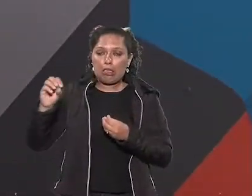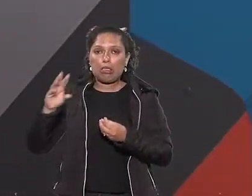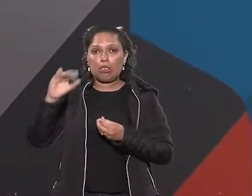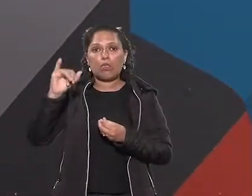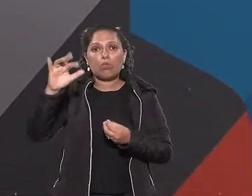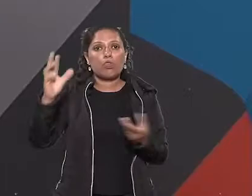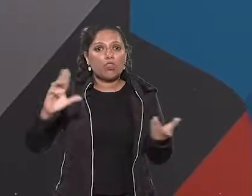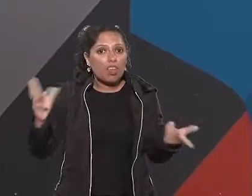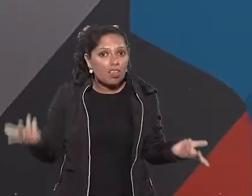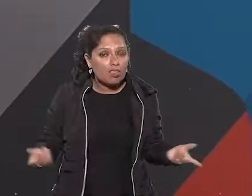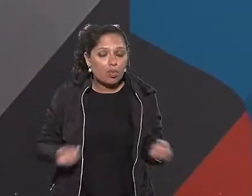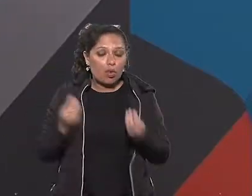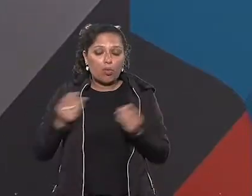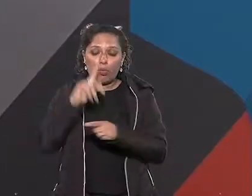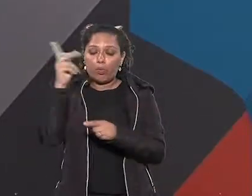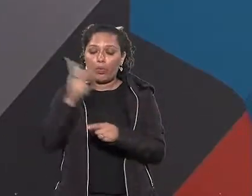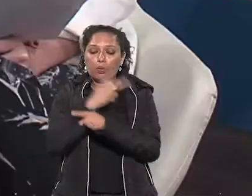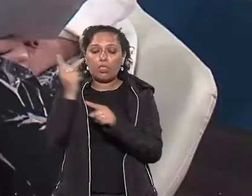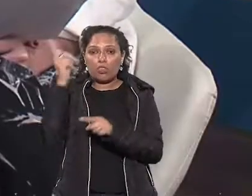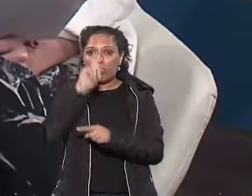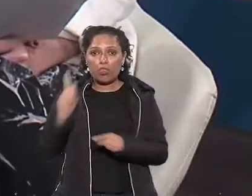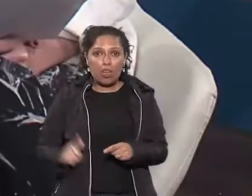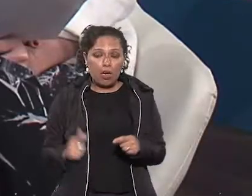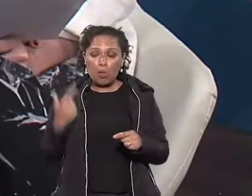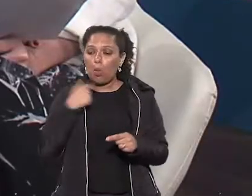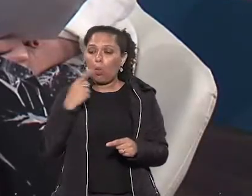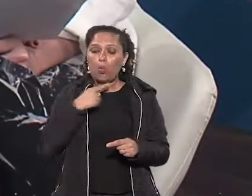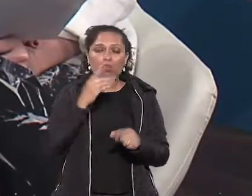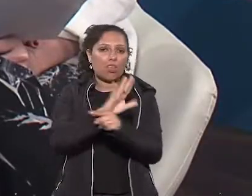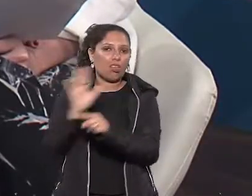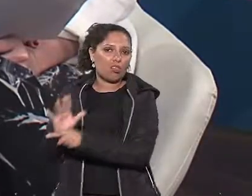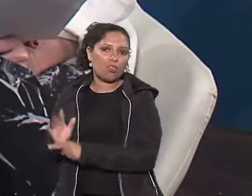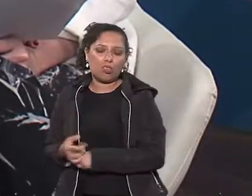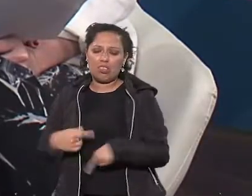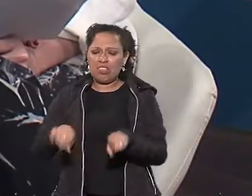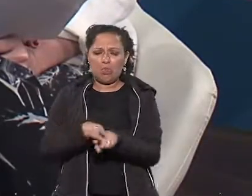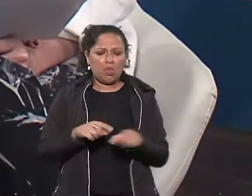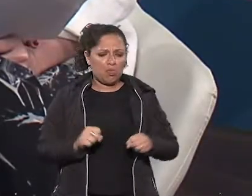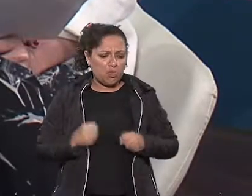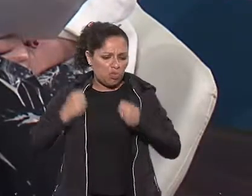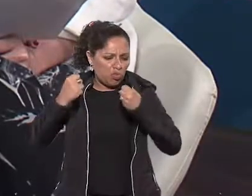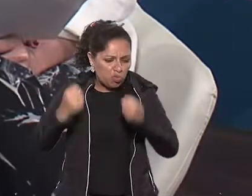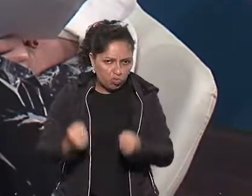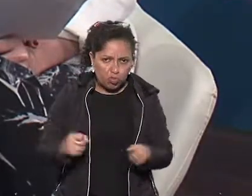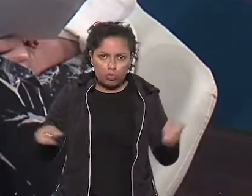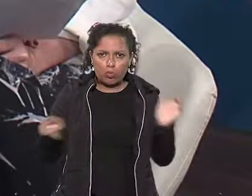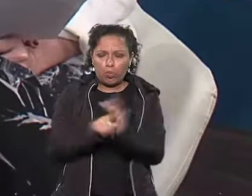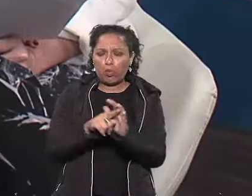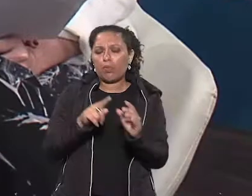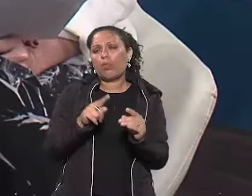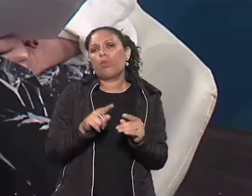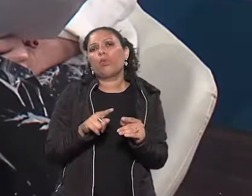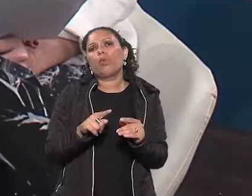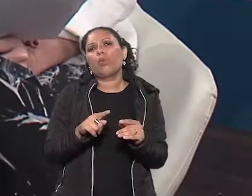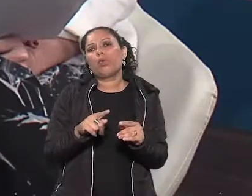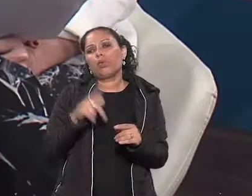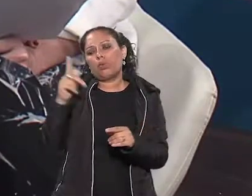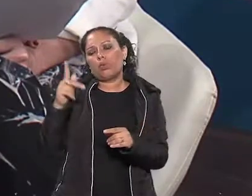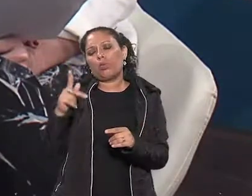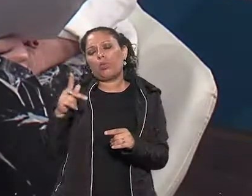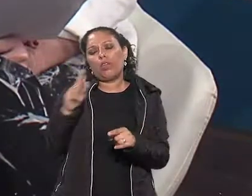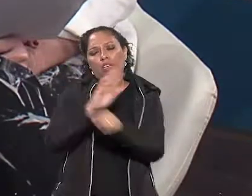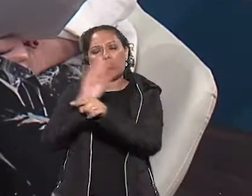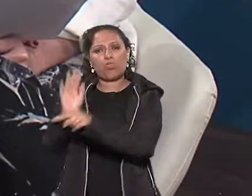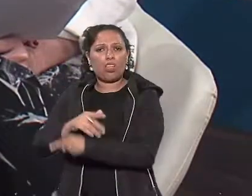nem estrutura funcional para isso. E também não tem dedicação exclusiva dos